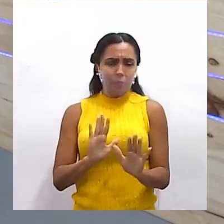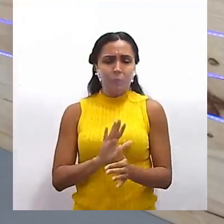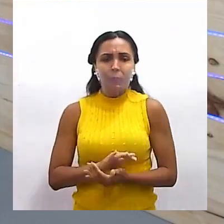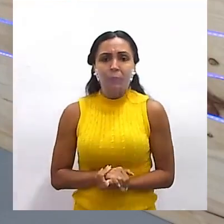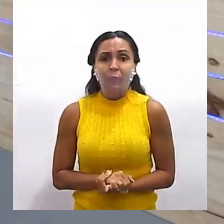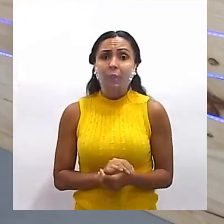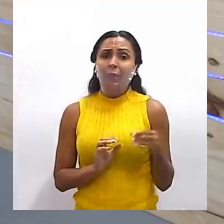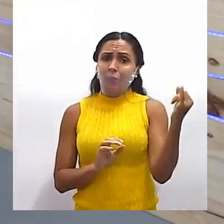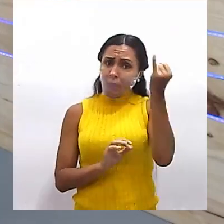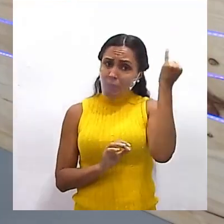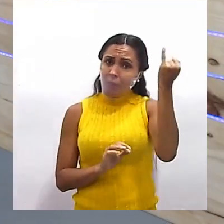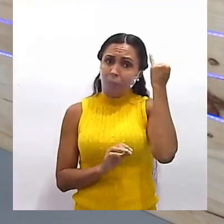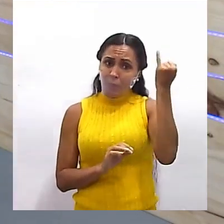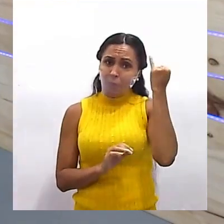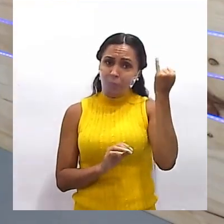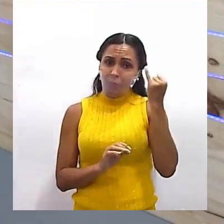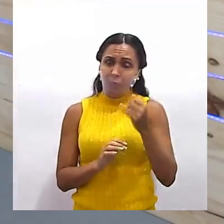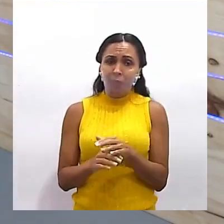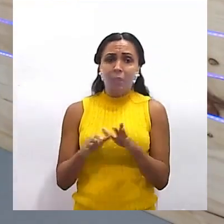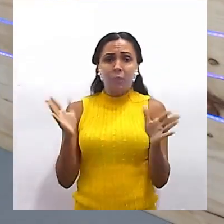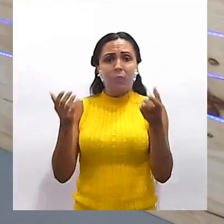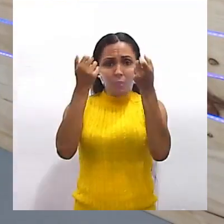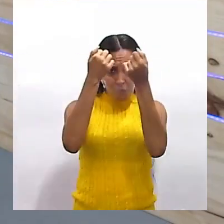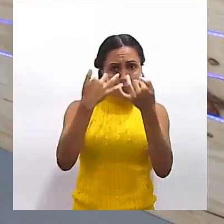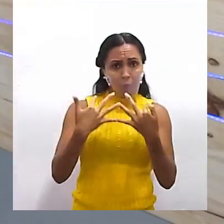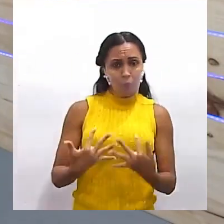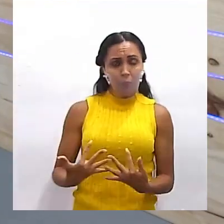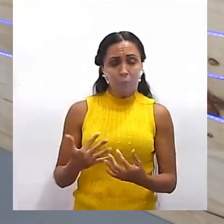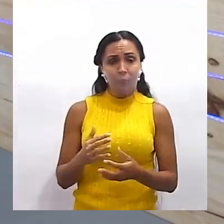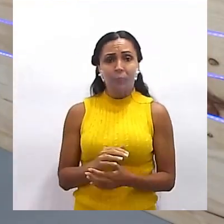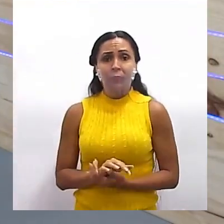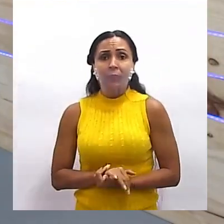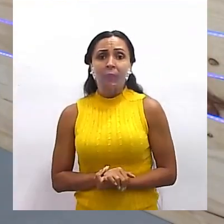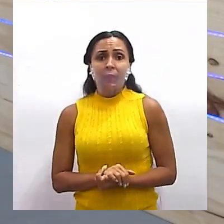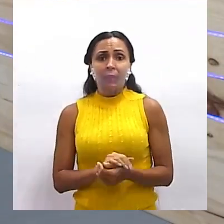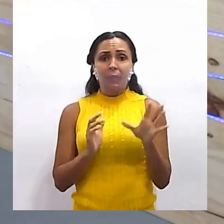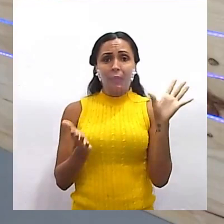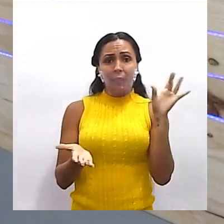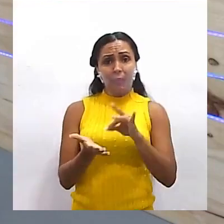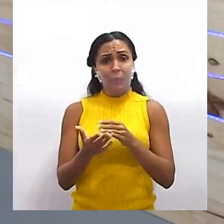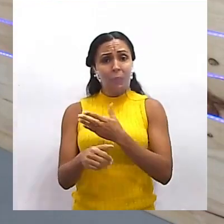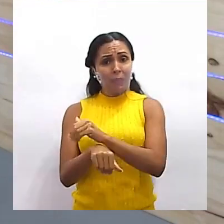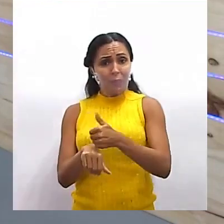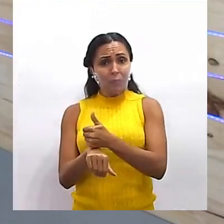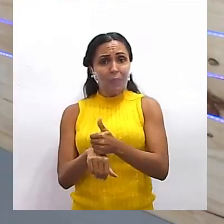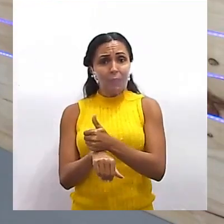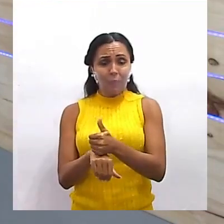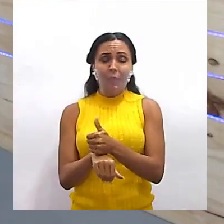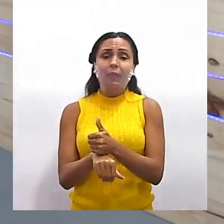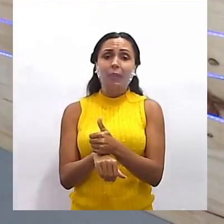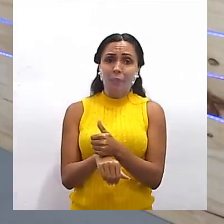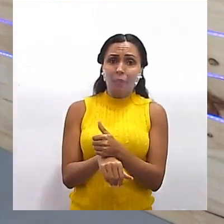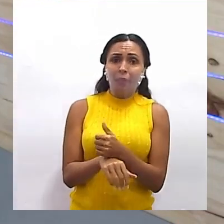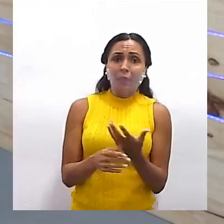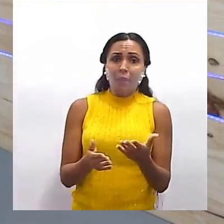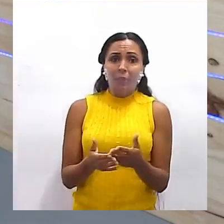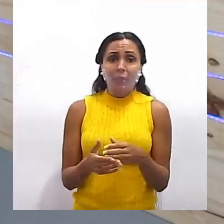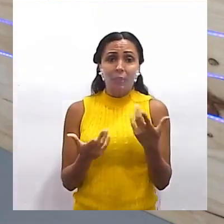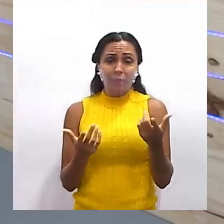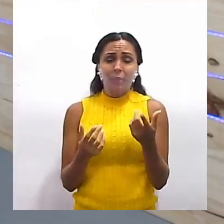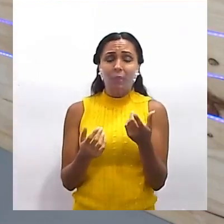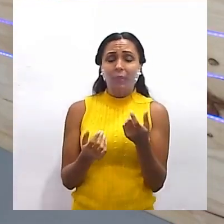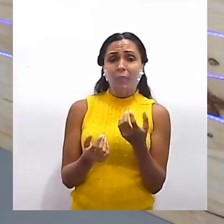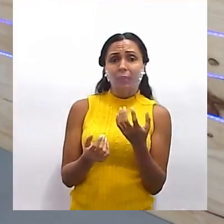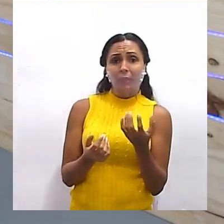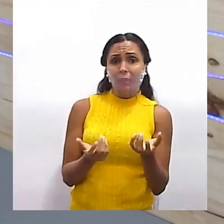muito importante isso aí que você enfatizou, porque realmente o que falta é a qualidade, né? E a gente, às vezes, como cliente, a gente